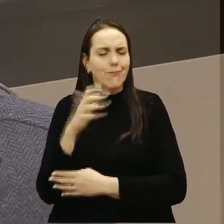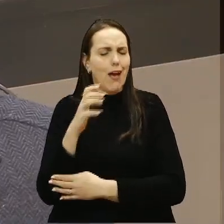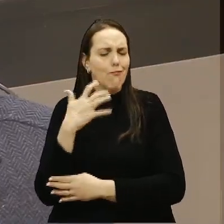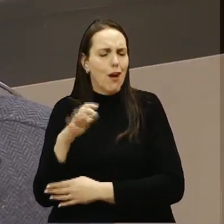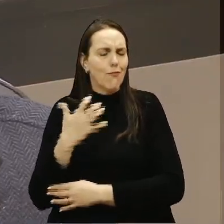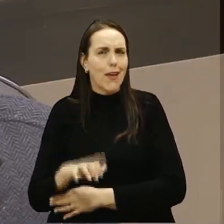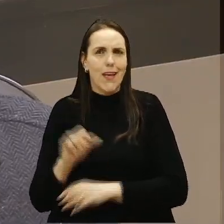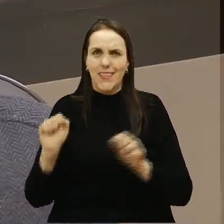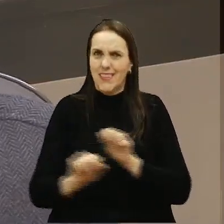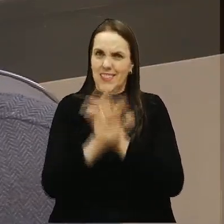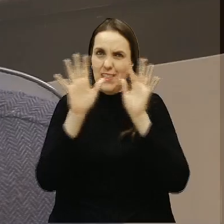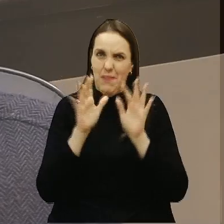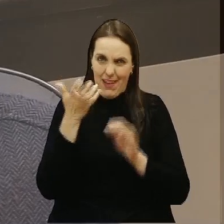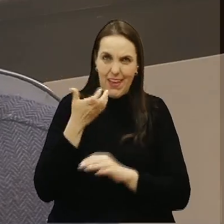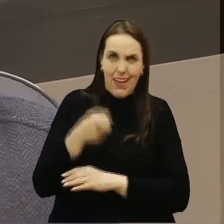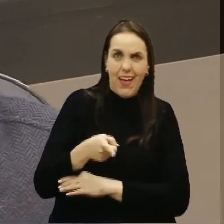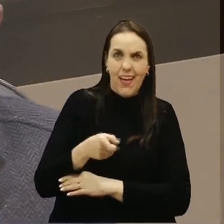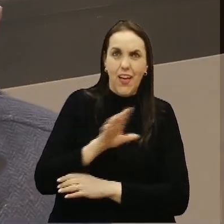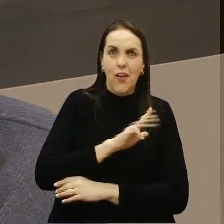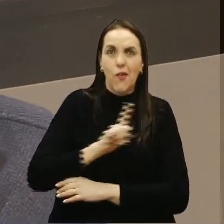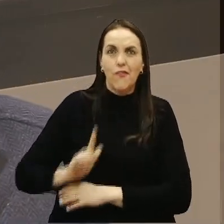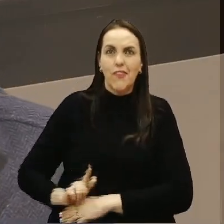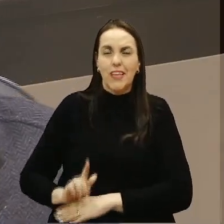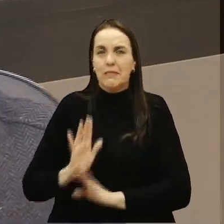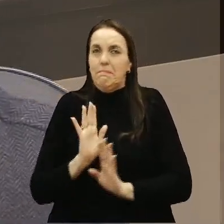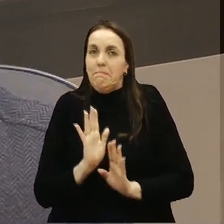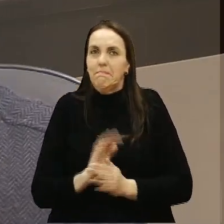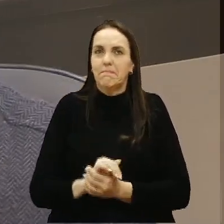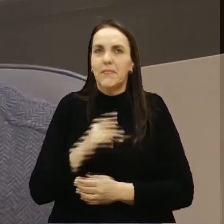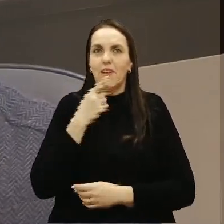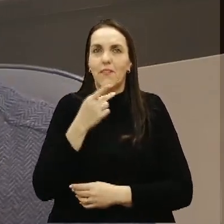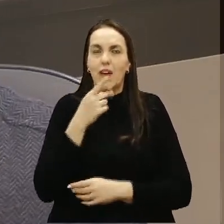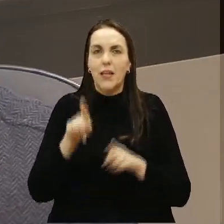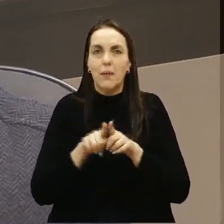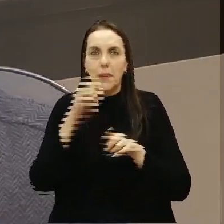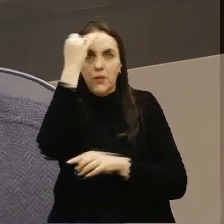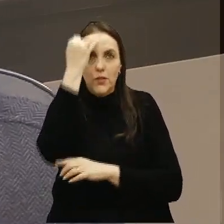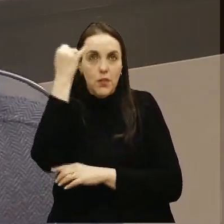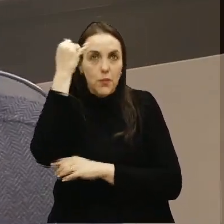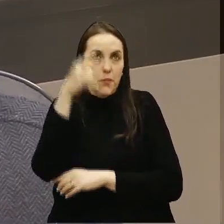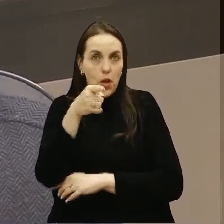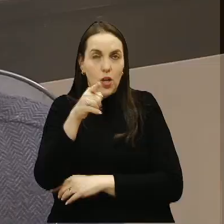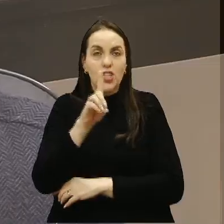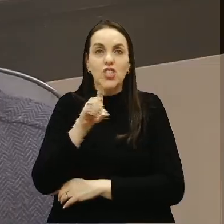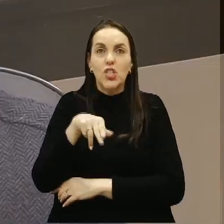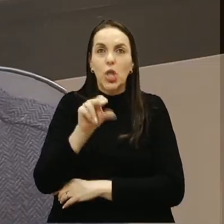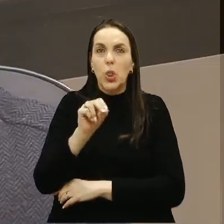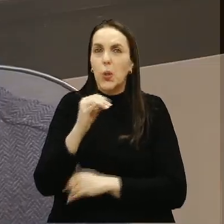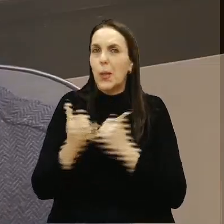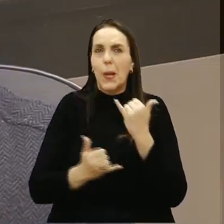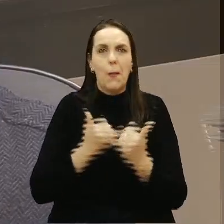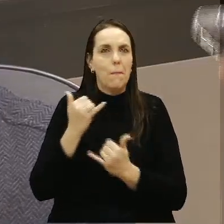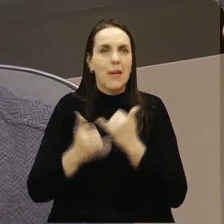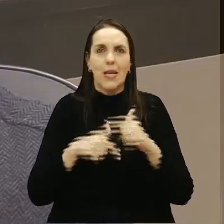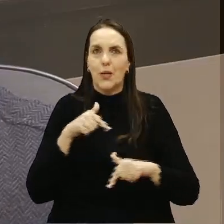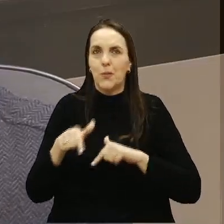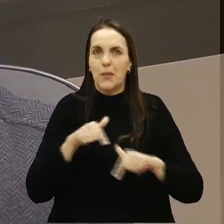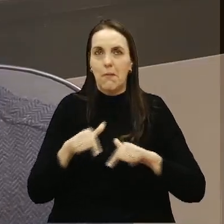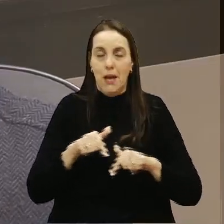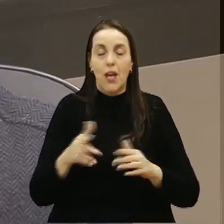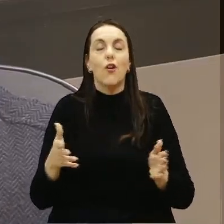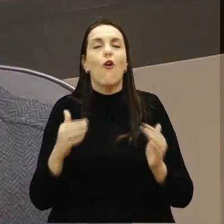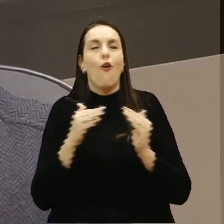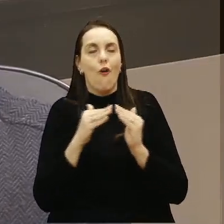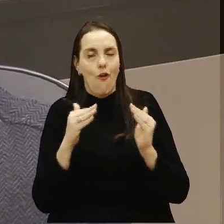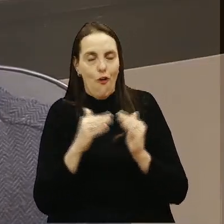tanta transparência aqui. A questão da fala do vereador D'Ambrosa, que ele fala que o Dino não brinca em serviço. Concordo. Vou ler a matéria aqui